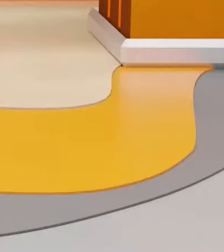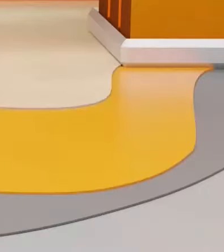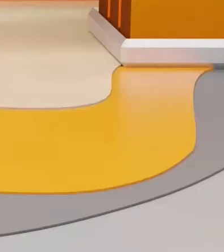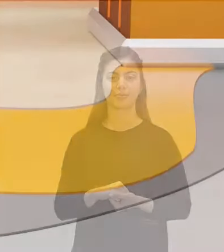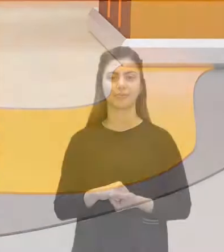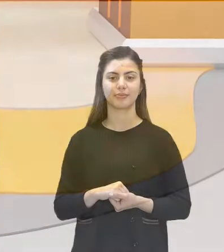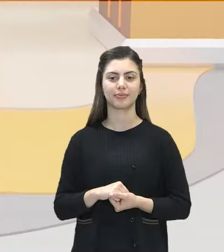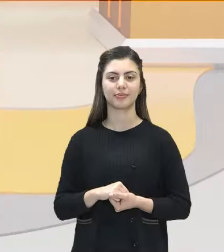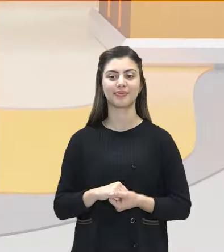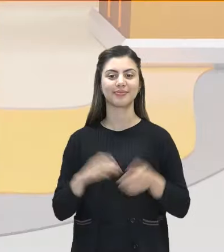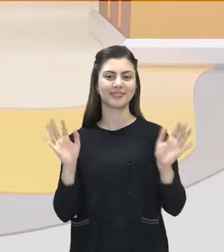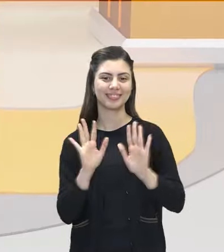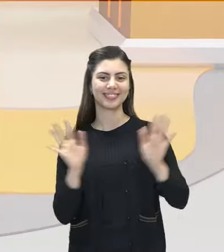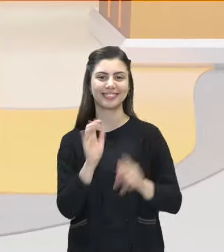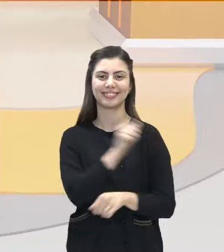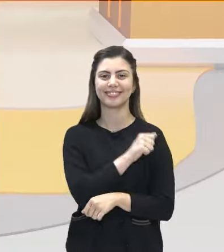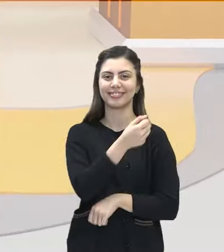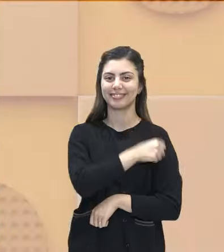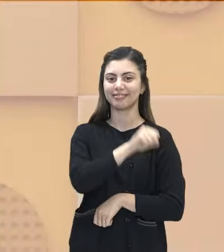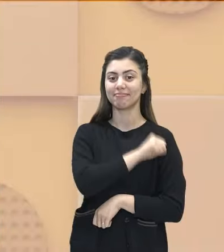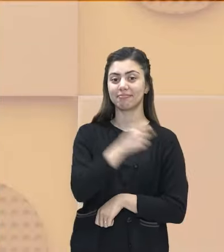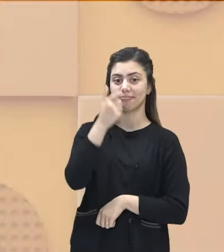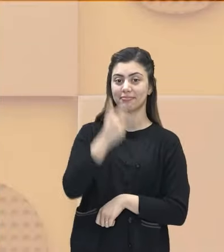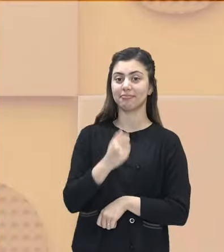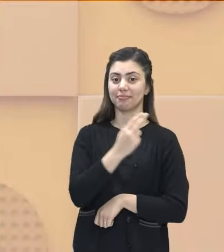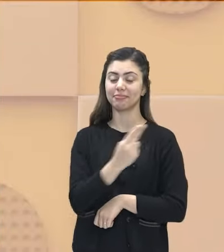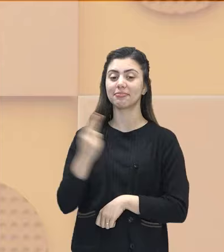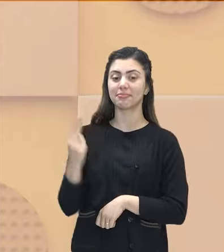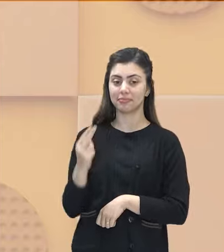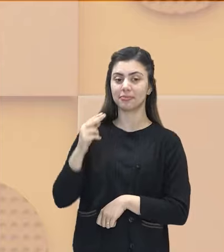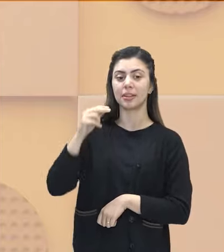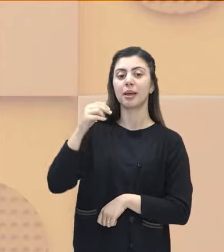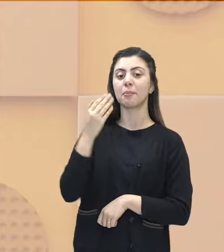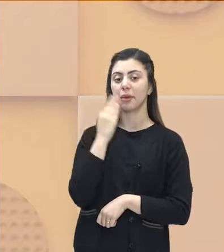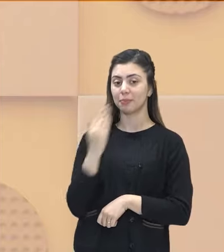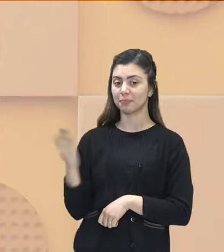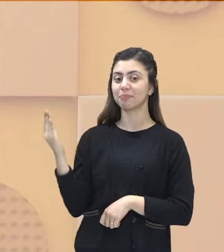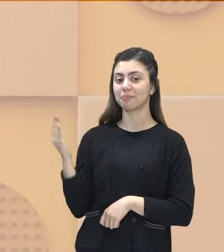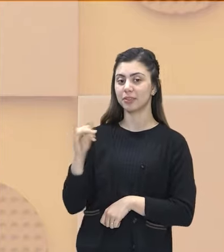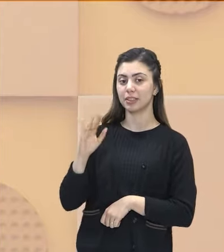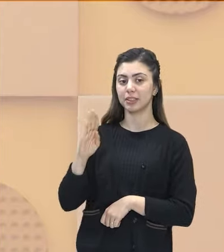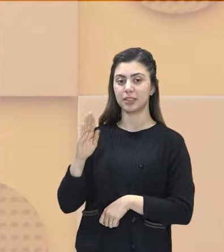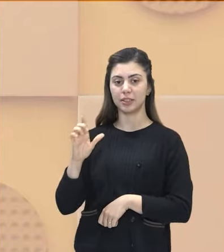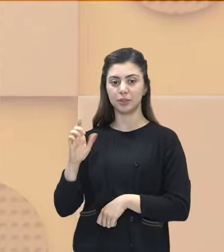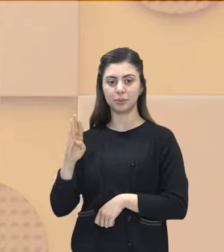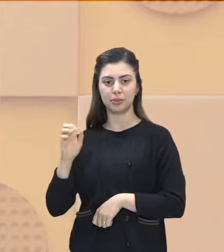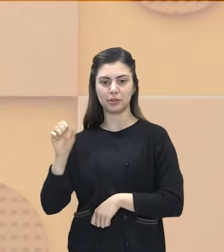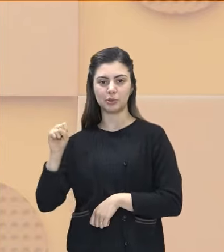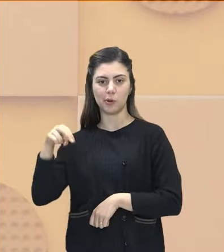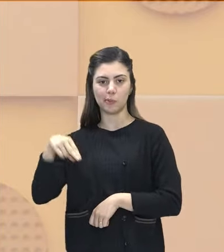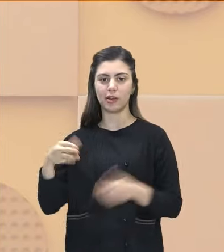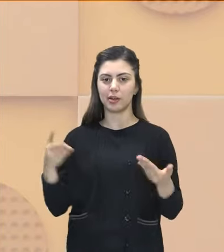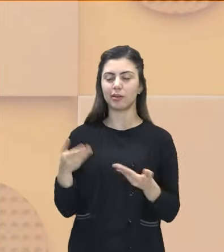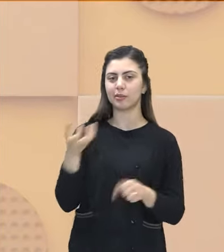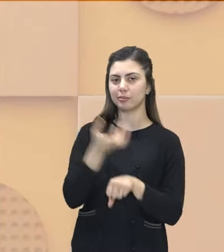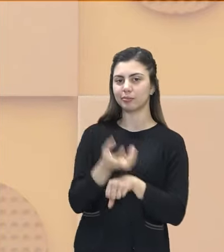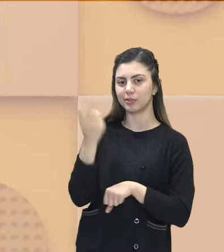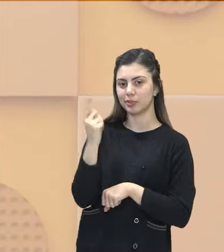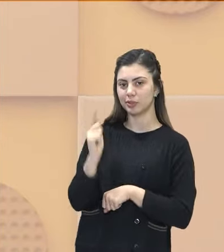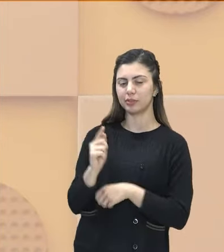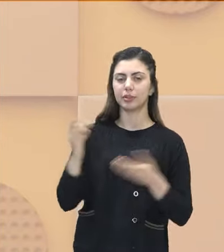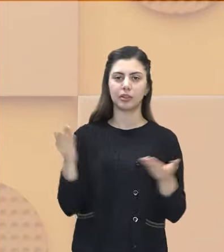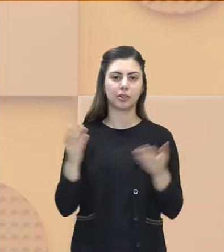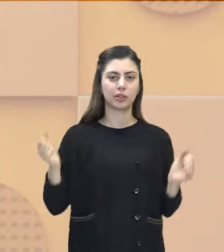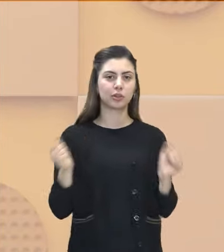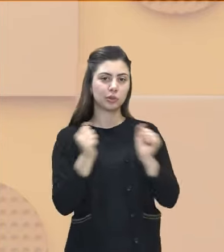Olá galerinha do oitavo ano eu me chamo Ilson do Nascimento Eu Sou professor do componente de geografia e eu irei acompanhá-los durante as